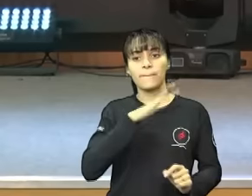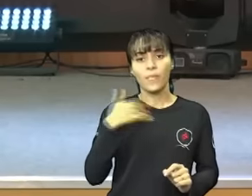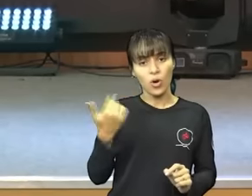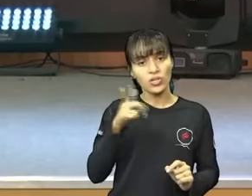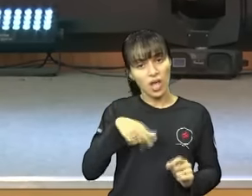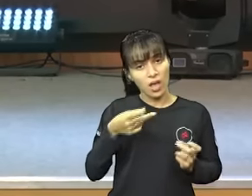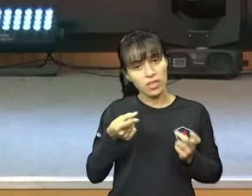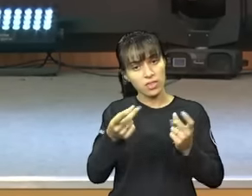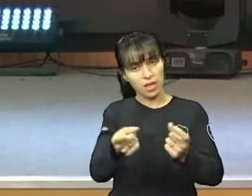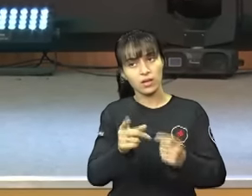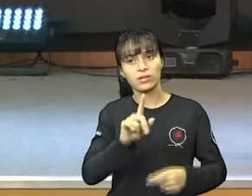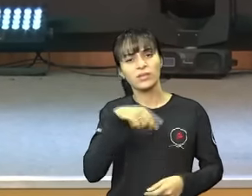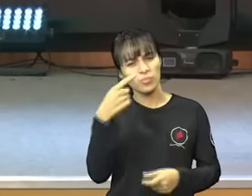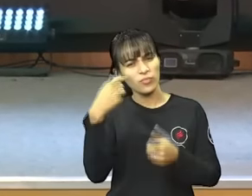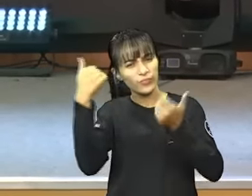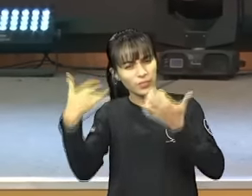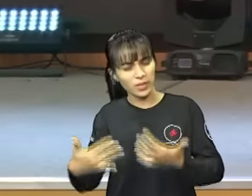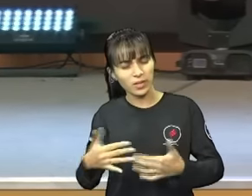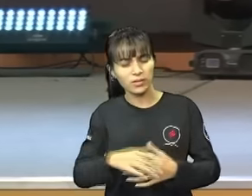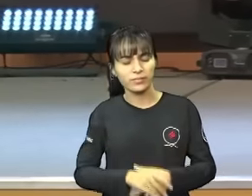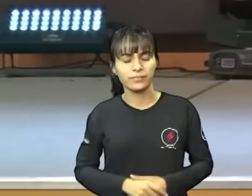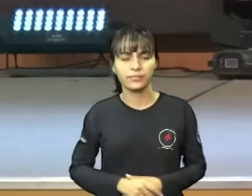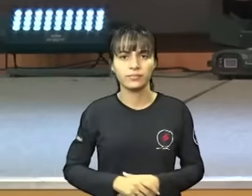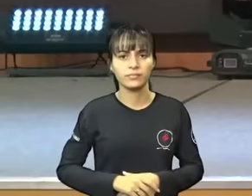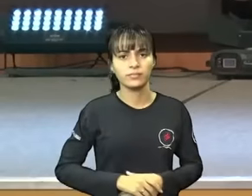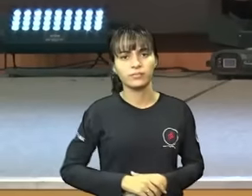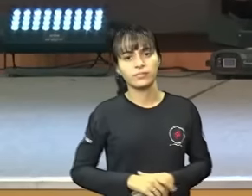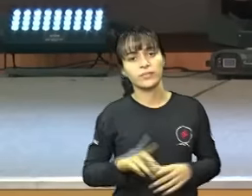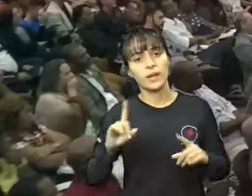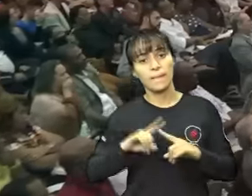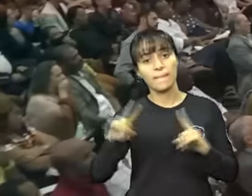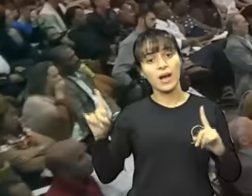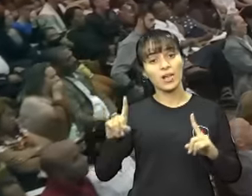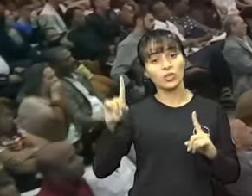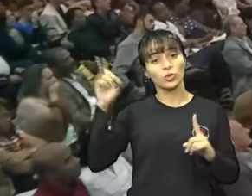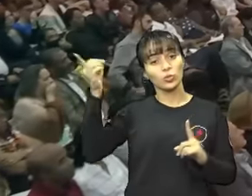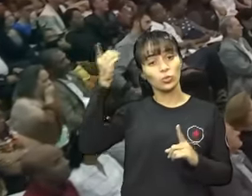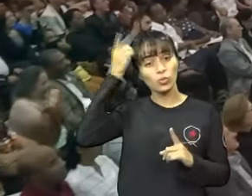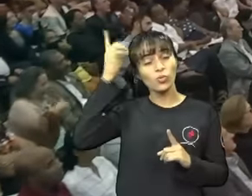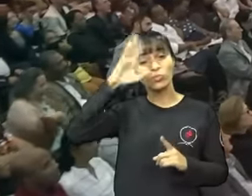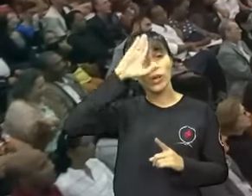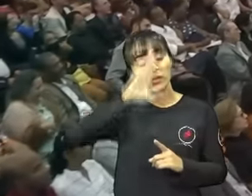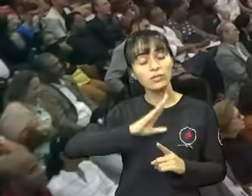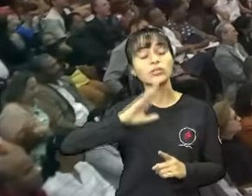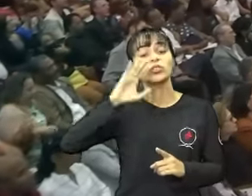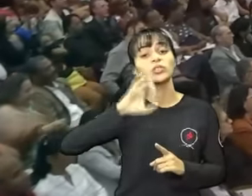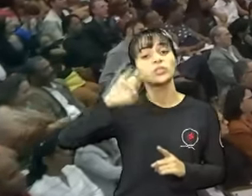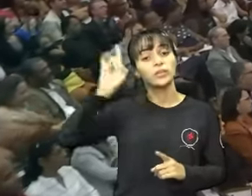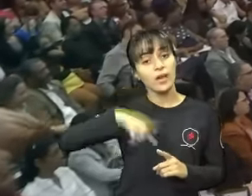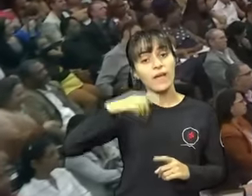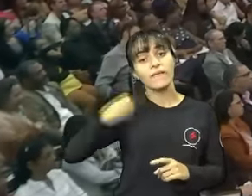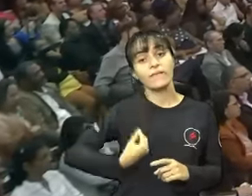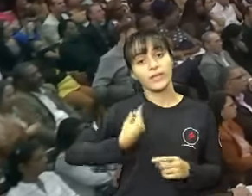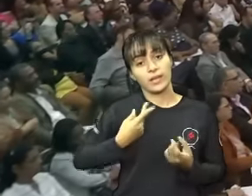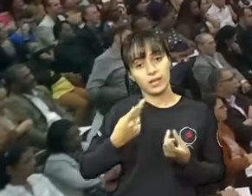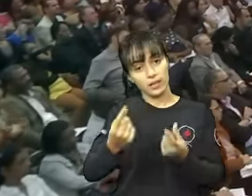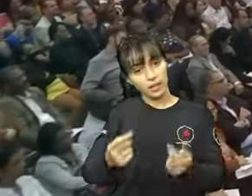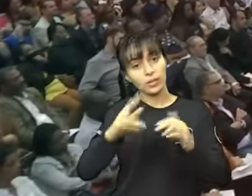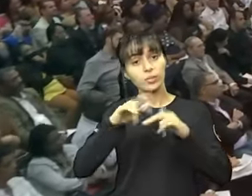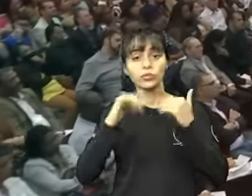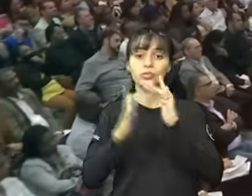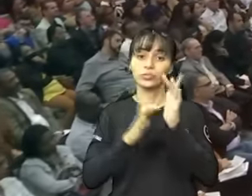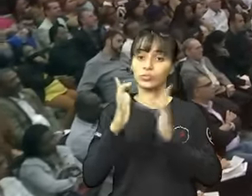mostra que a terra depois vou já já vou te explicar É mas o dom gratuito de Deus é a vida eterna por Jesus Cristo resultado